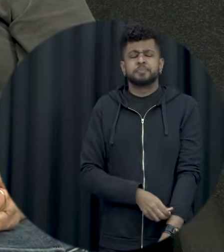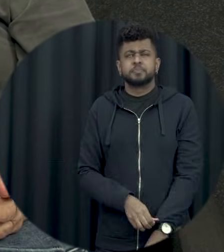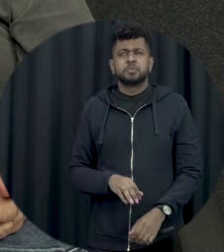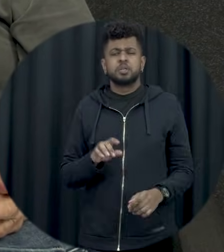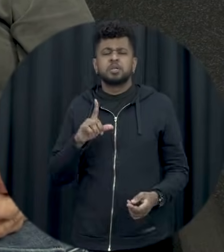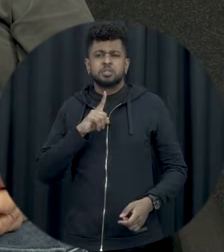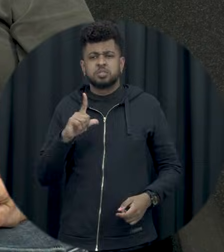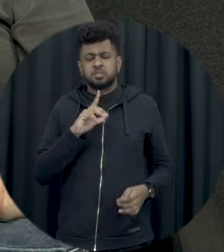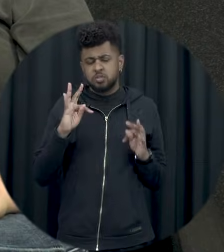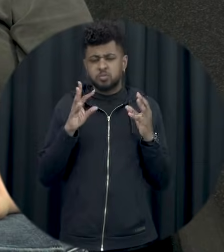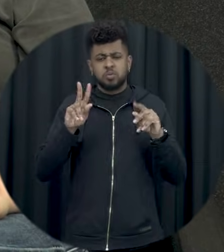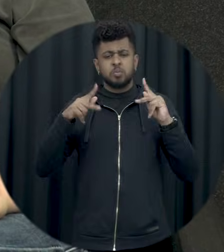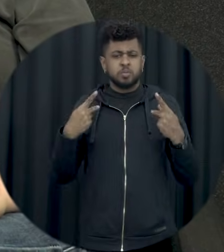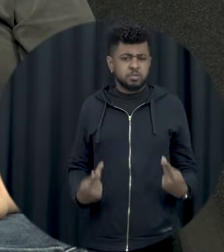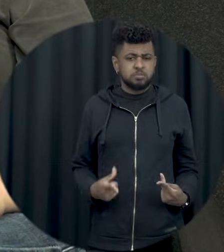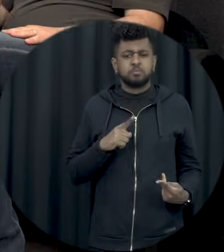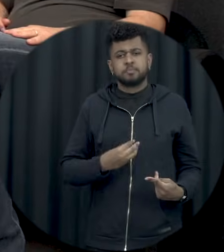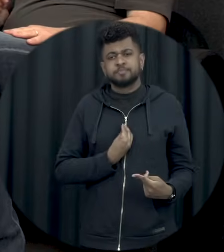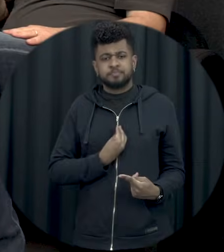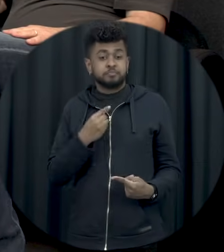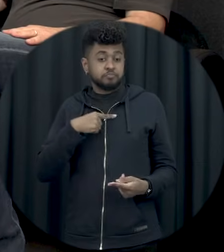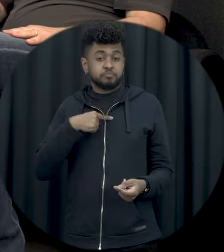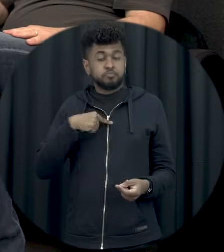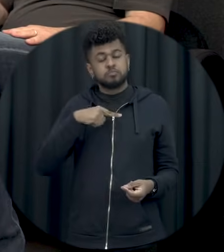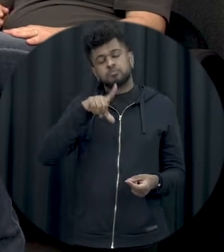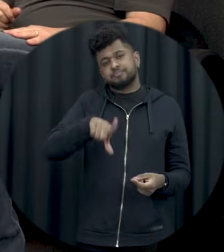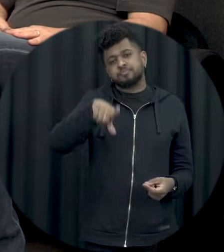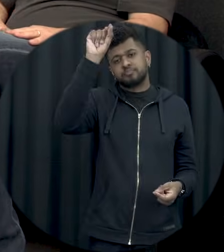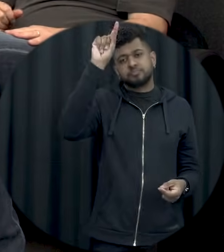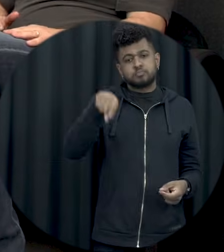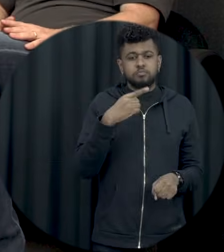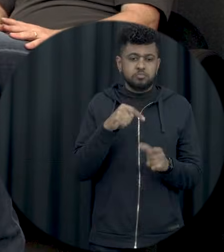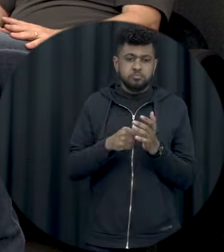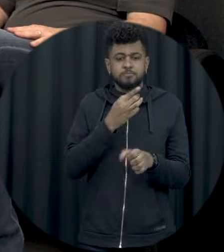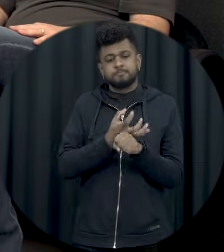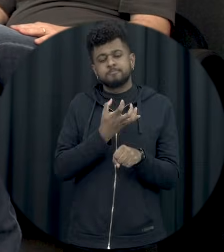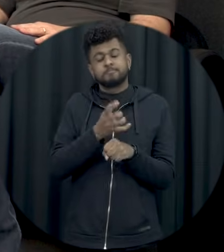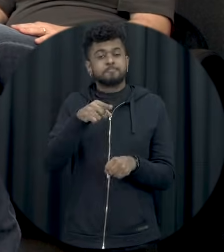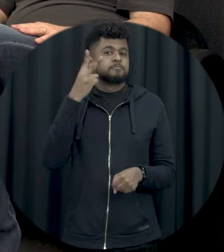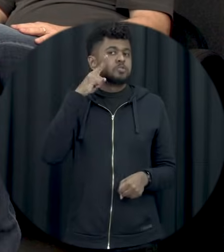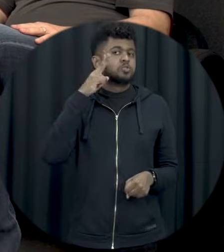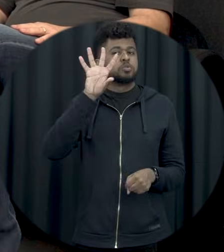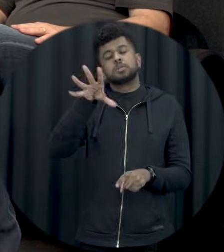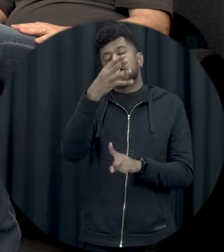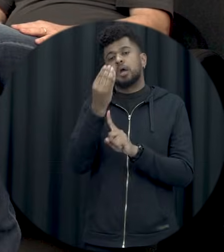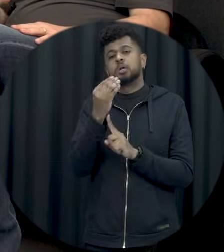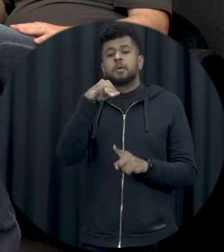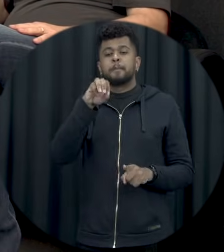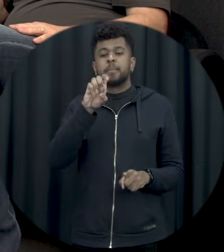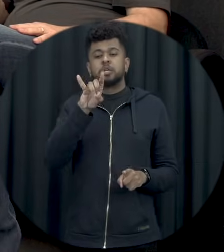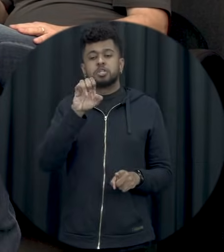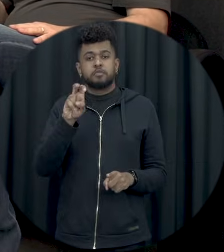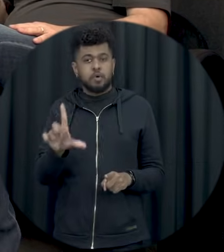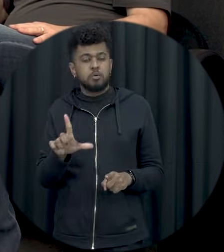tinha todas as humanidades lá disponíveis. Então eu entrei para fazer História da Arte. Minha primeira disciplina que acompanhei foi História da Arte Medieval. E depois, não sei por